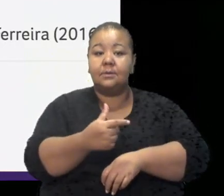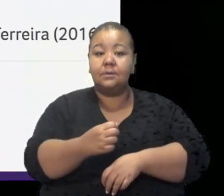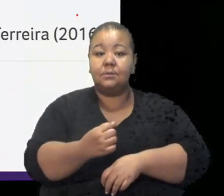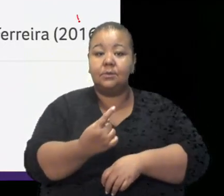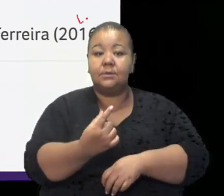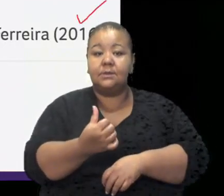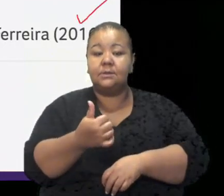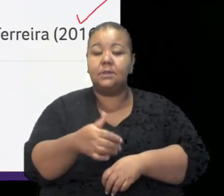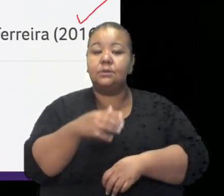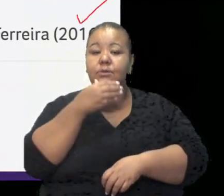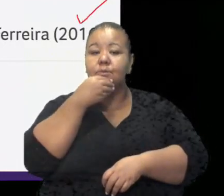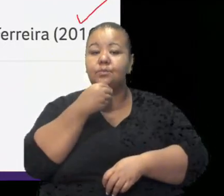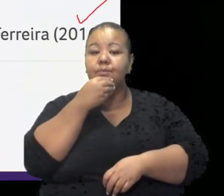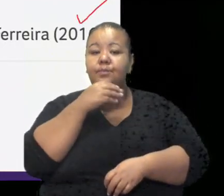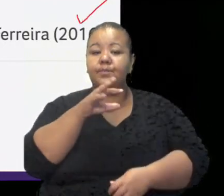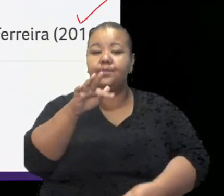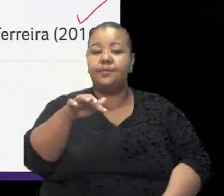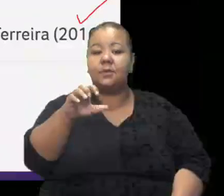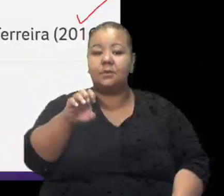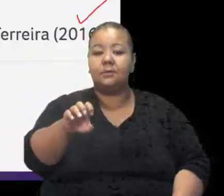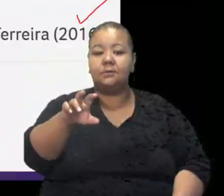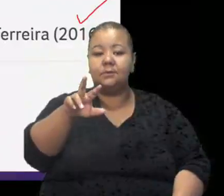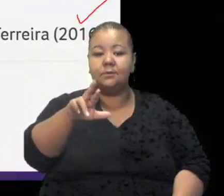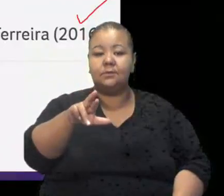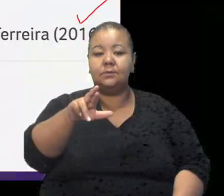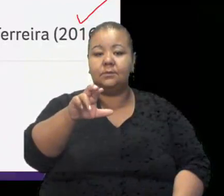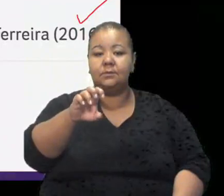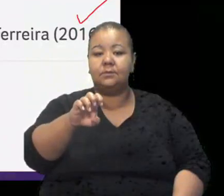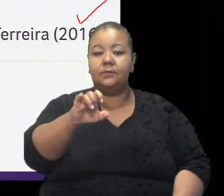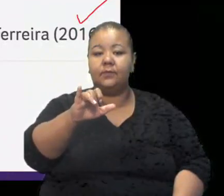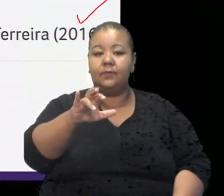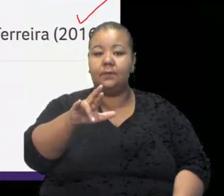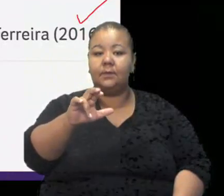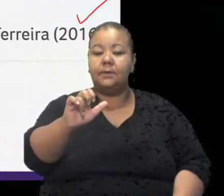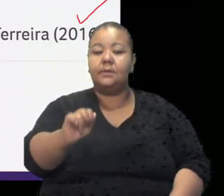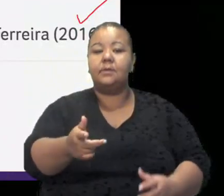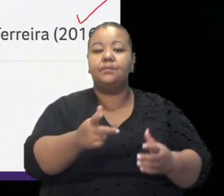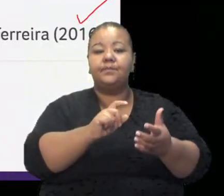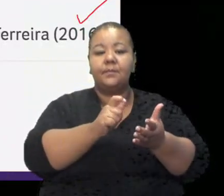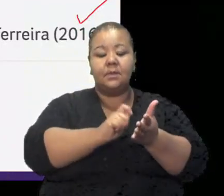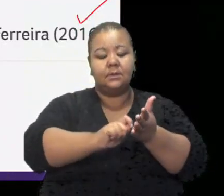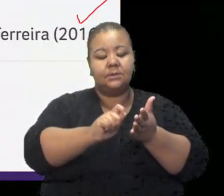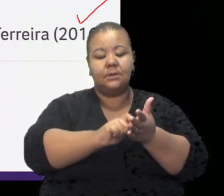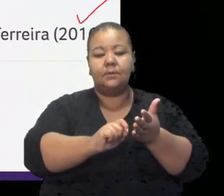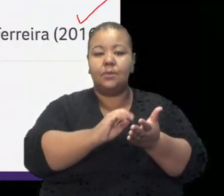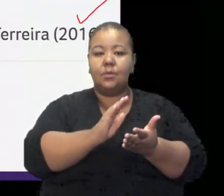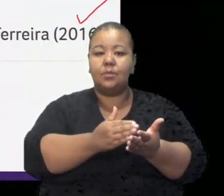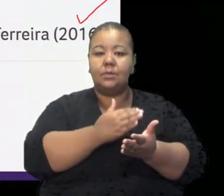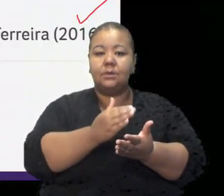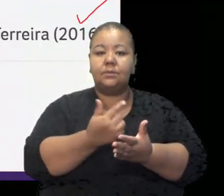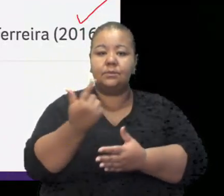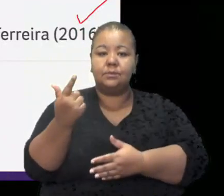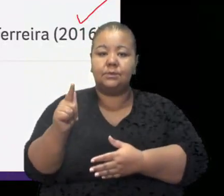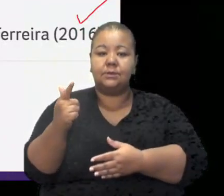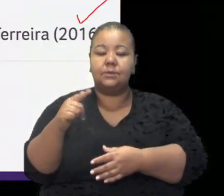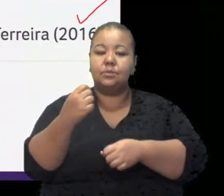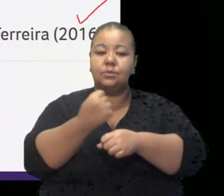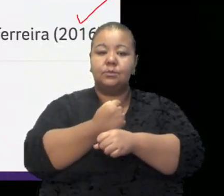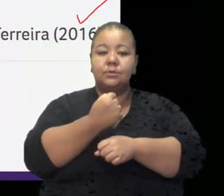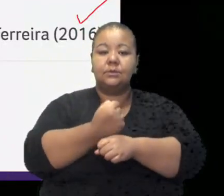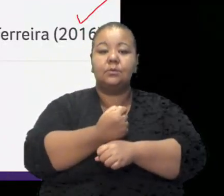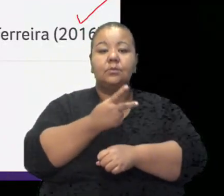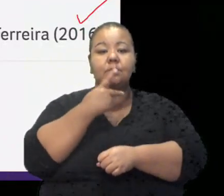Ferreira, que é o autor do nosso livro Gestão da Produção, diz o seguinte: em gestão da